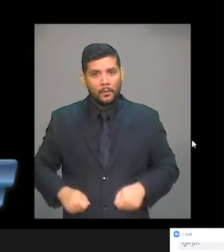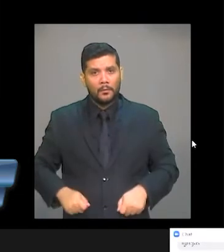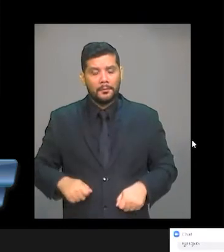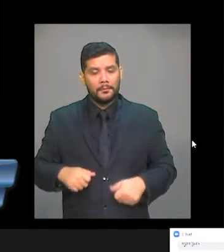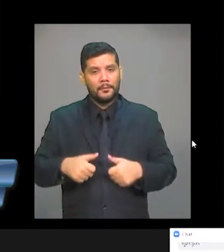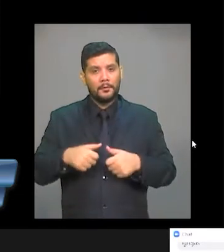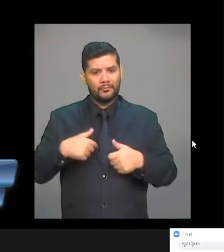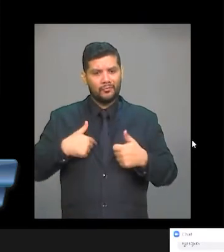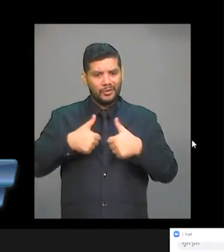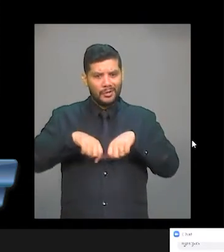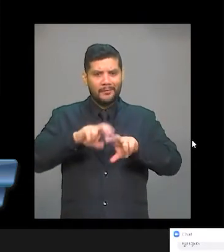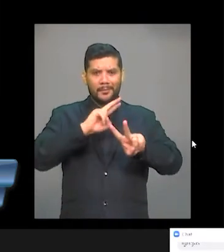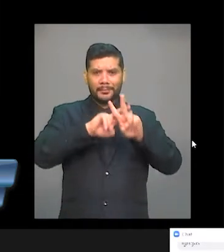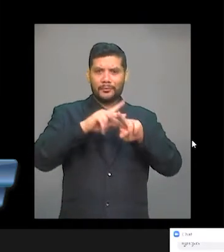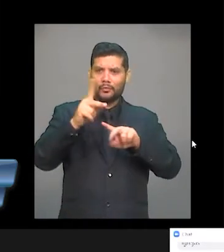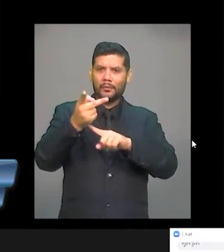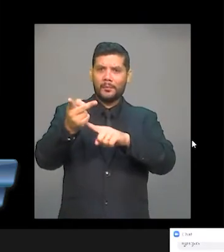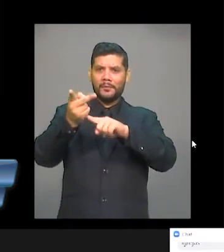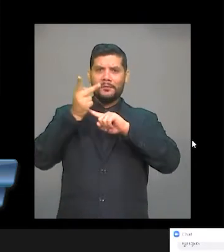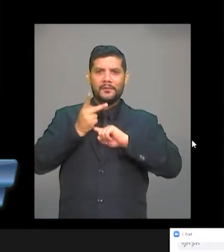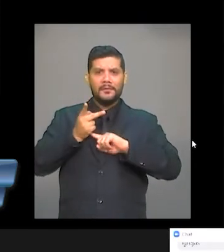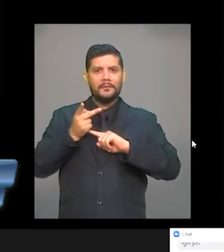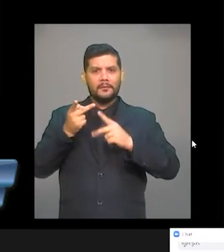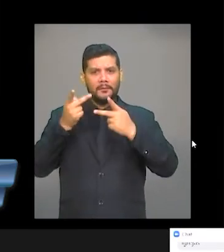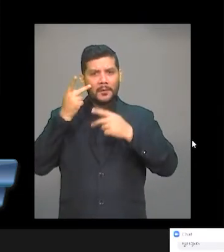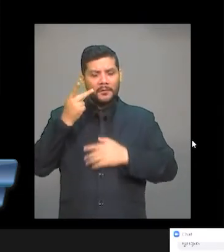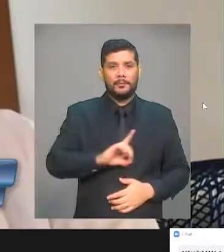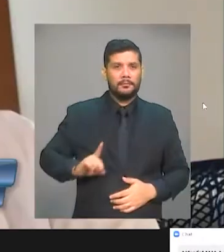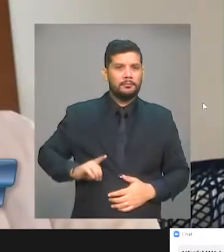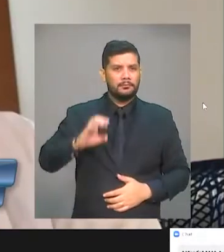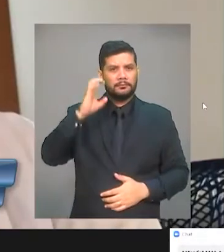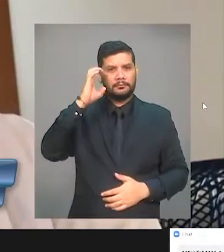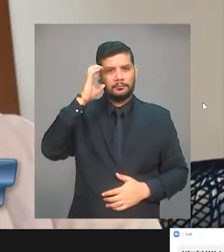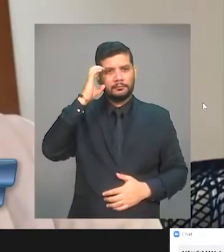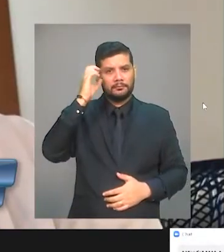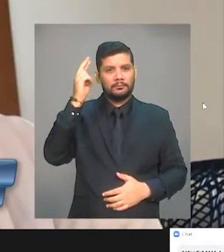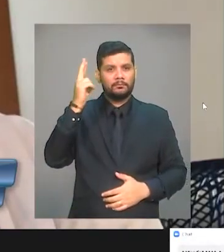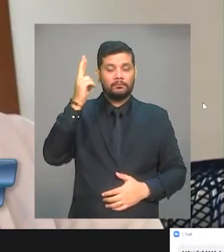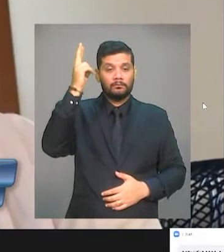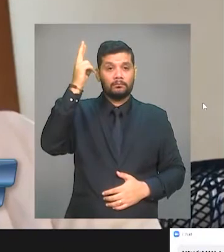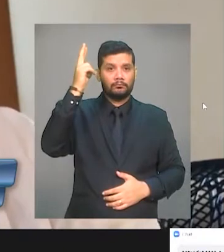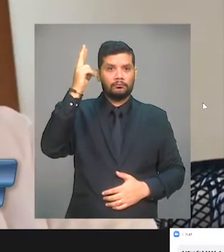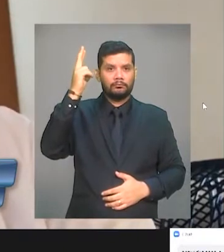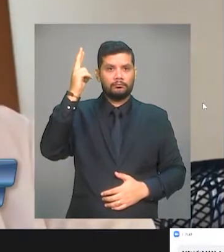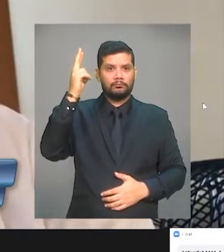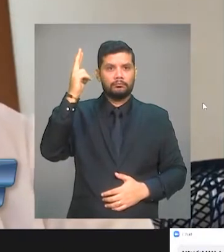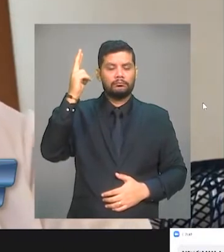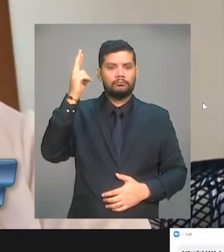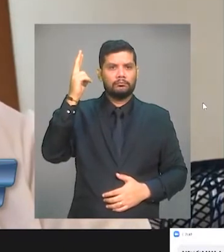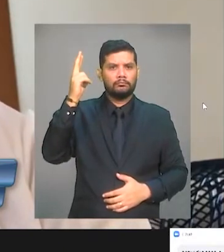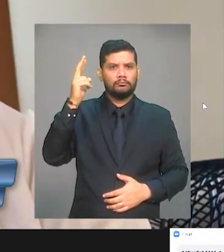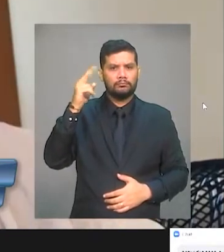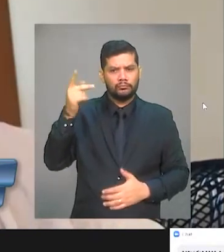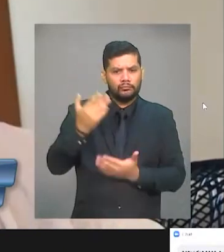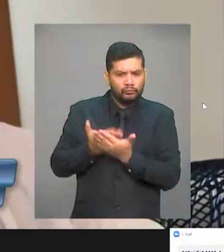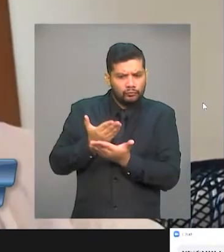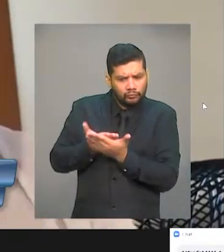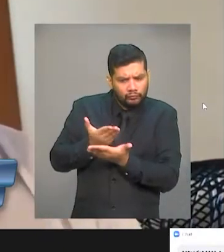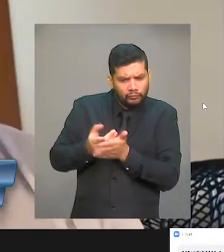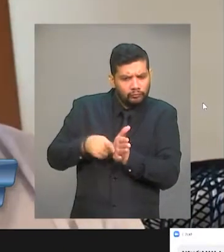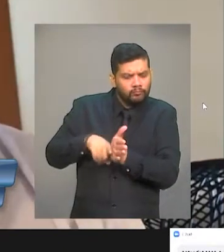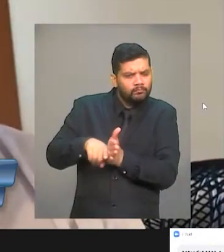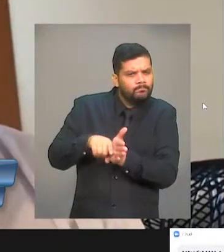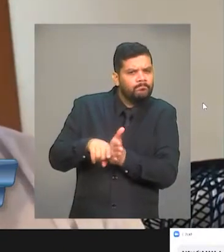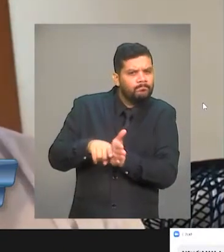agora o momento é de nós mostrarmos a nossa solidariedade. Detalhar a forma como se dará a distribuição das